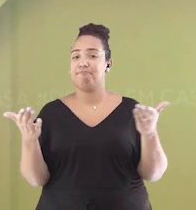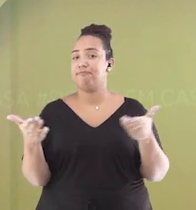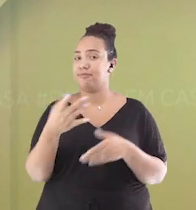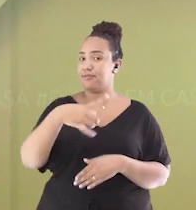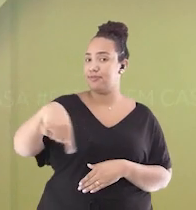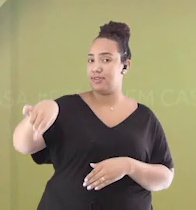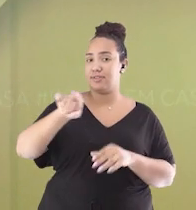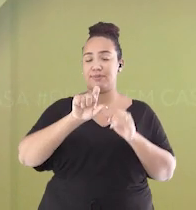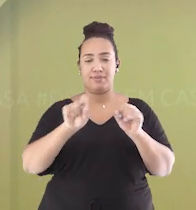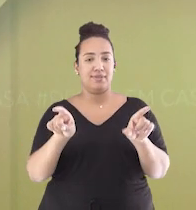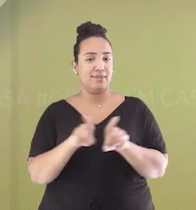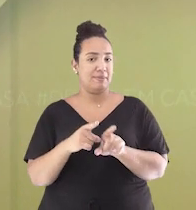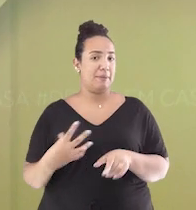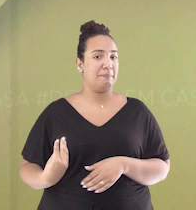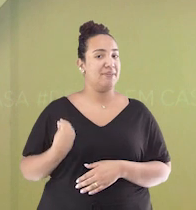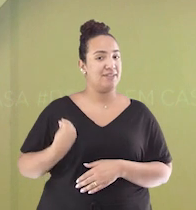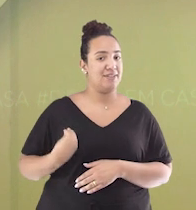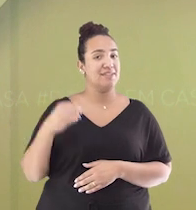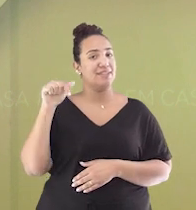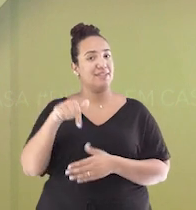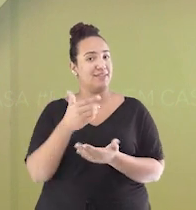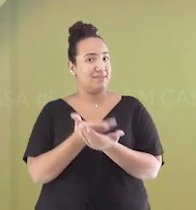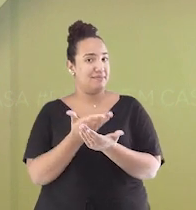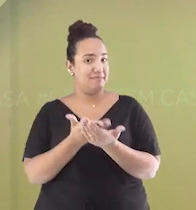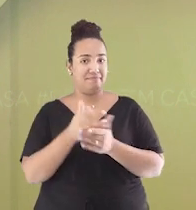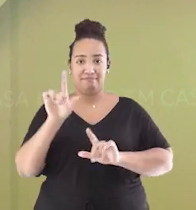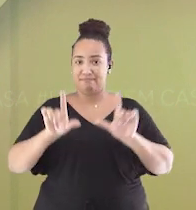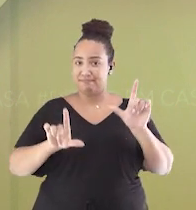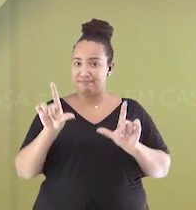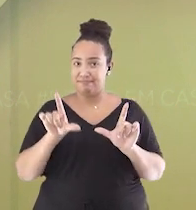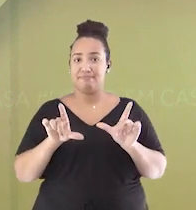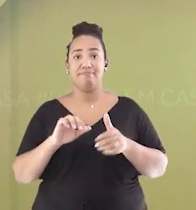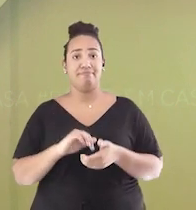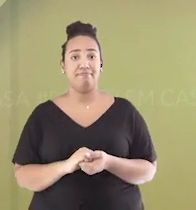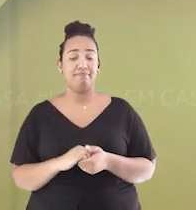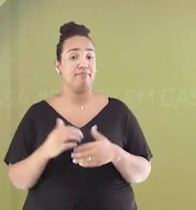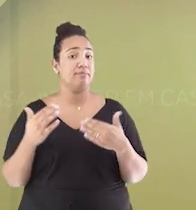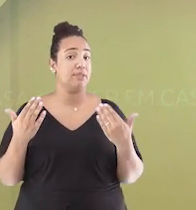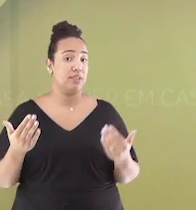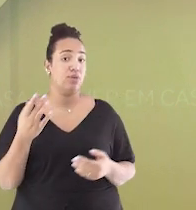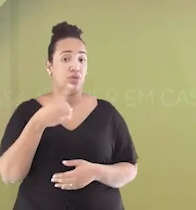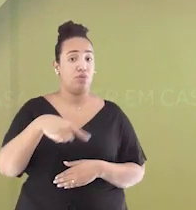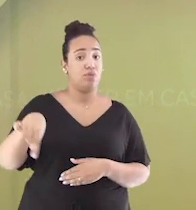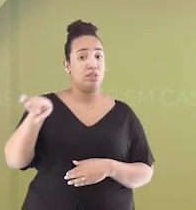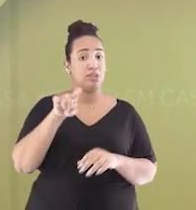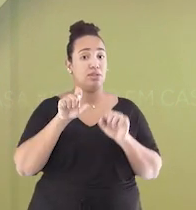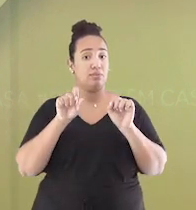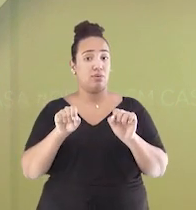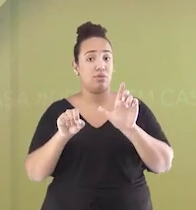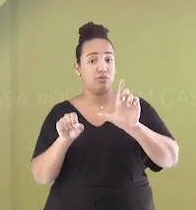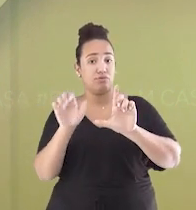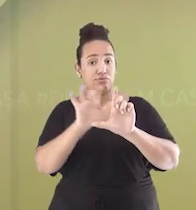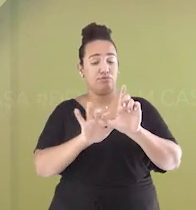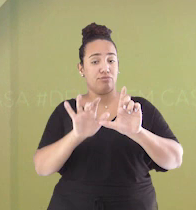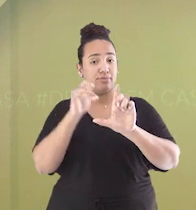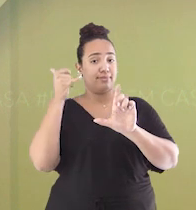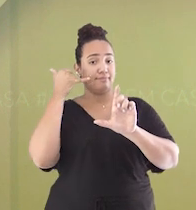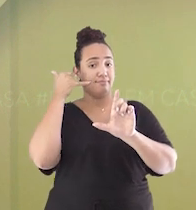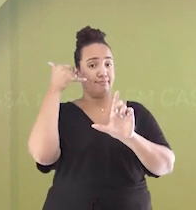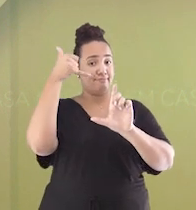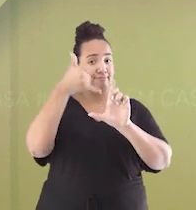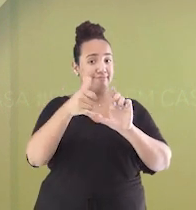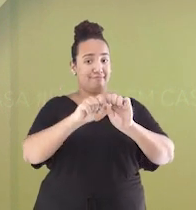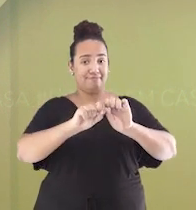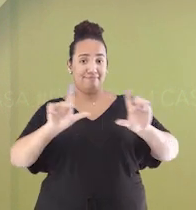pode marcar a sua presença também aqui nas aulas da TV. Para isso, é só você apontar o seu celular para o QR